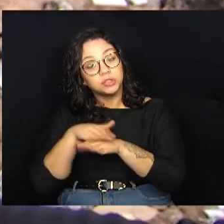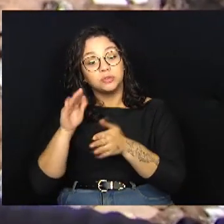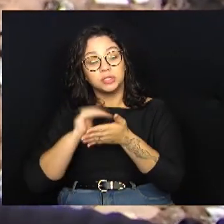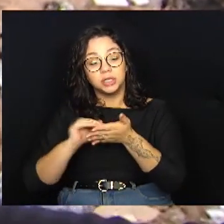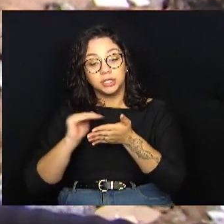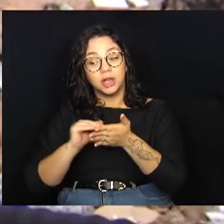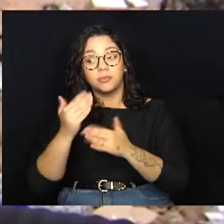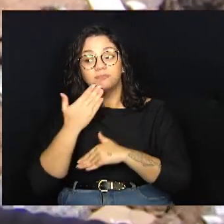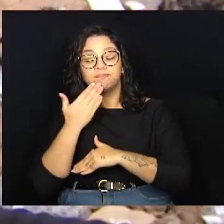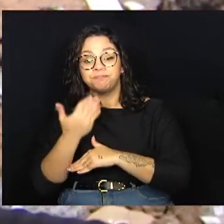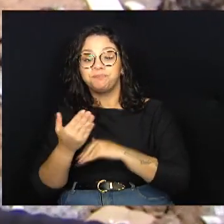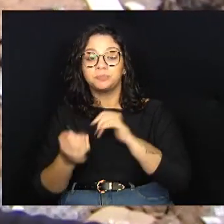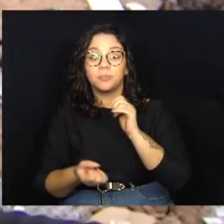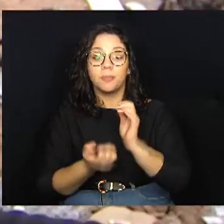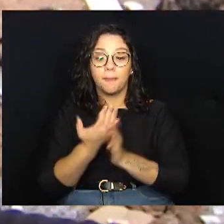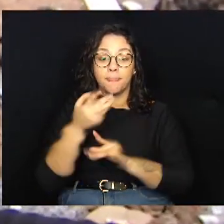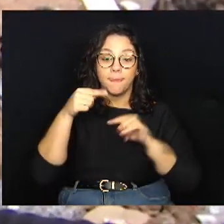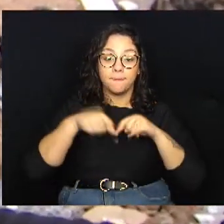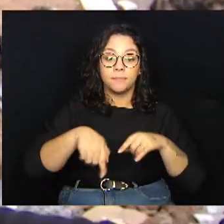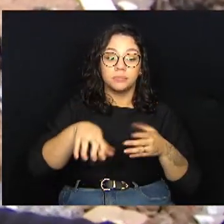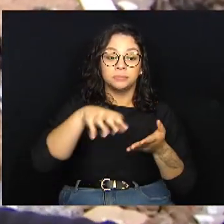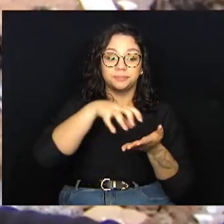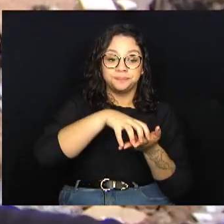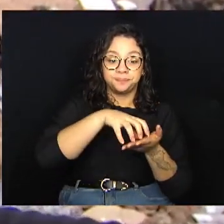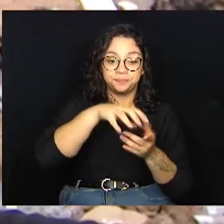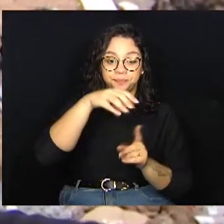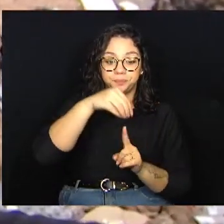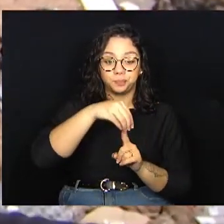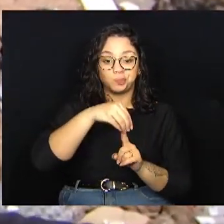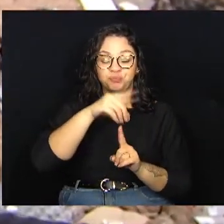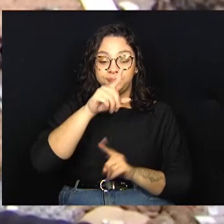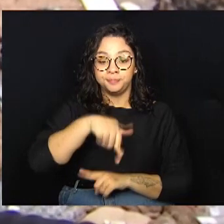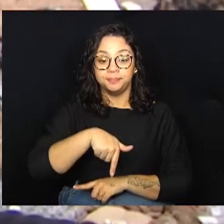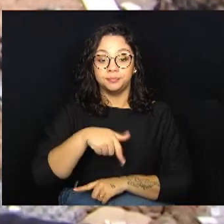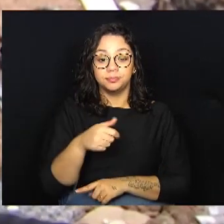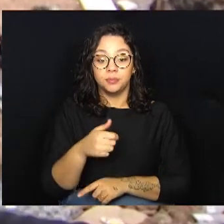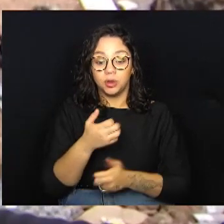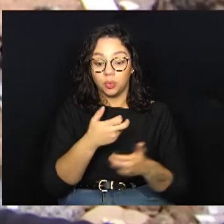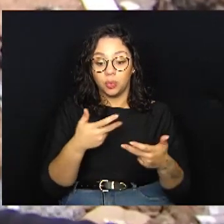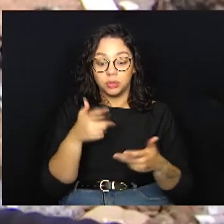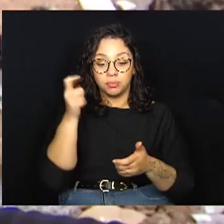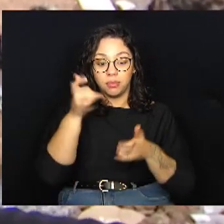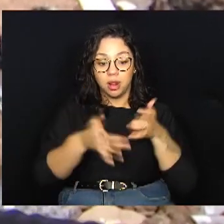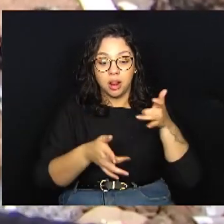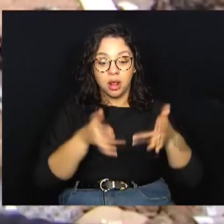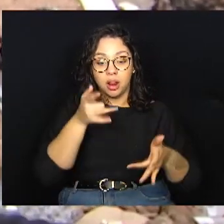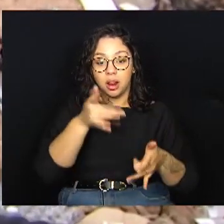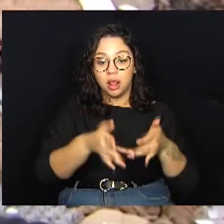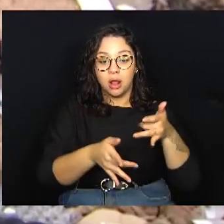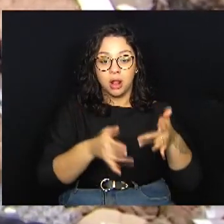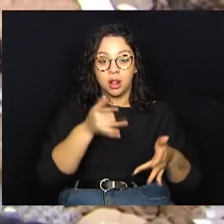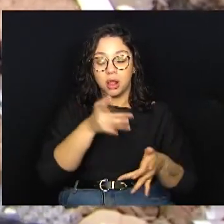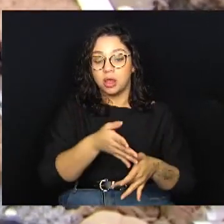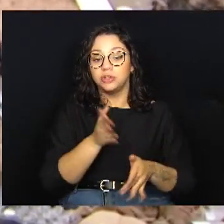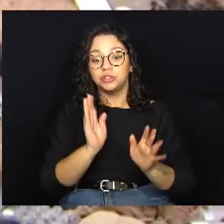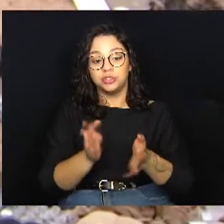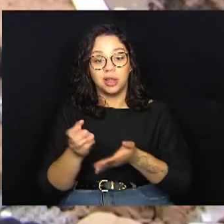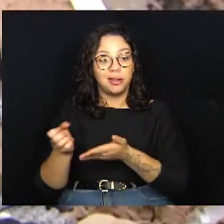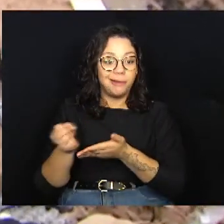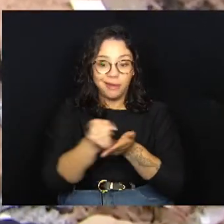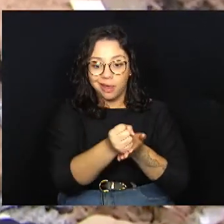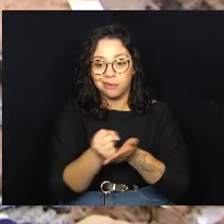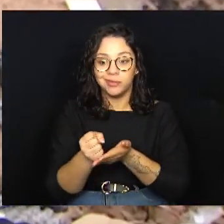ele para que implantasse aqui um ecoponto. É um ponto viciado, onde as pessoas trazem inservíveis